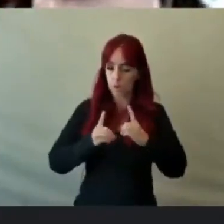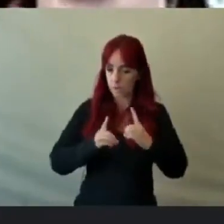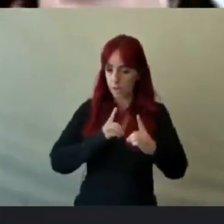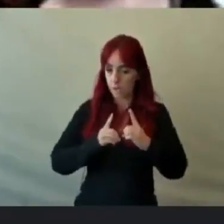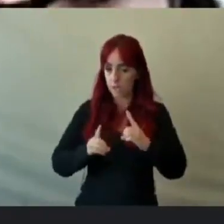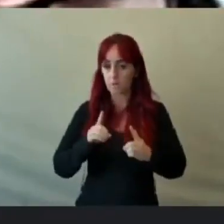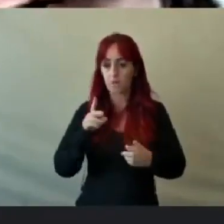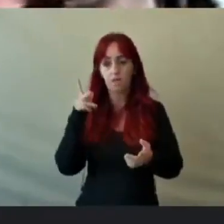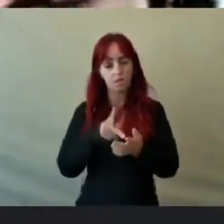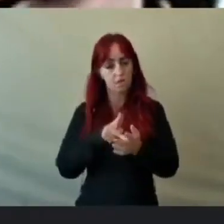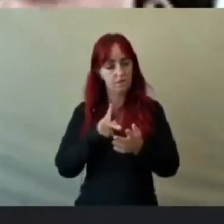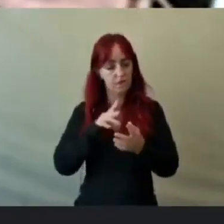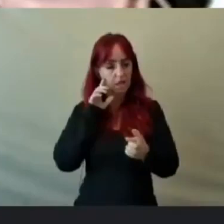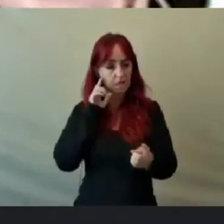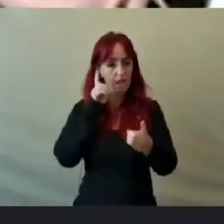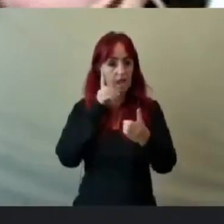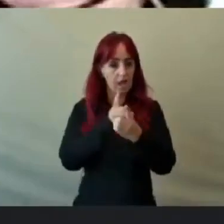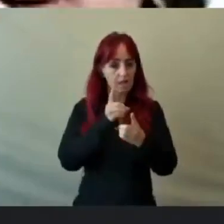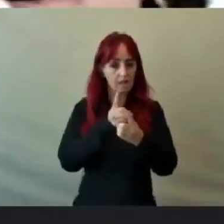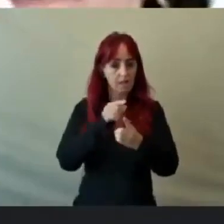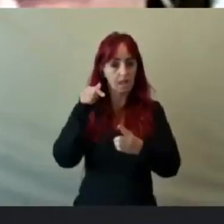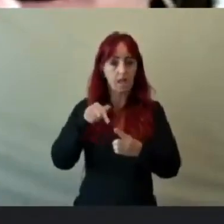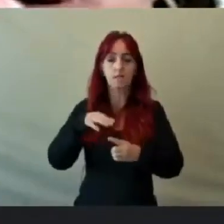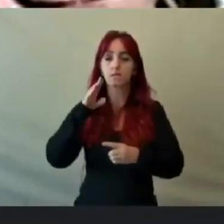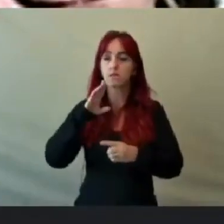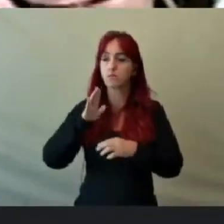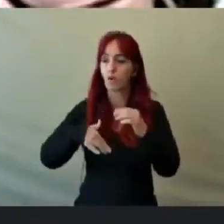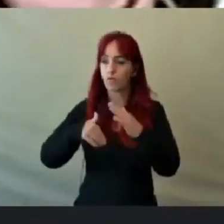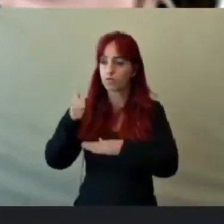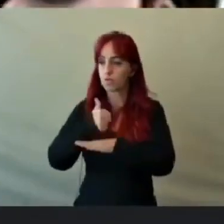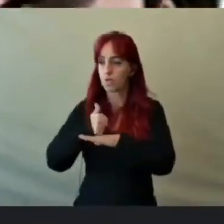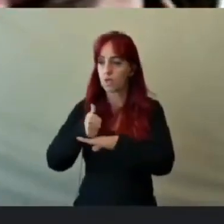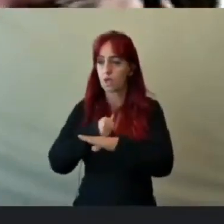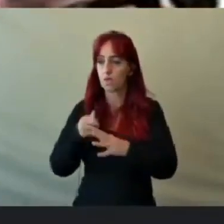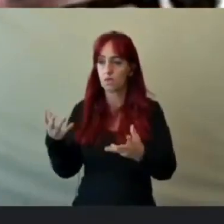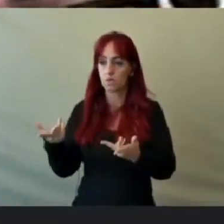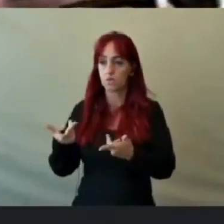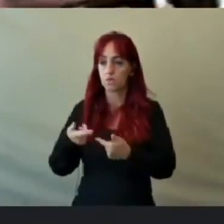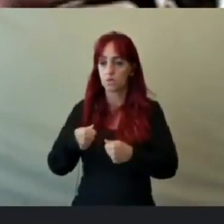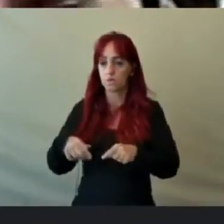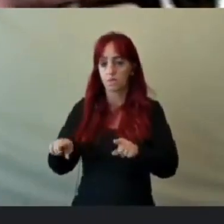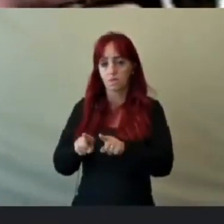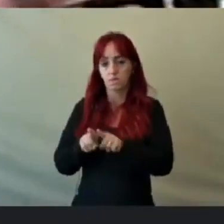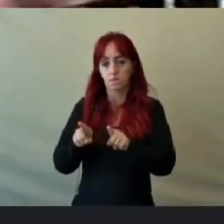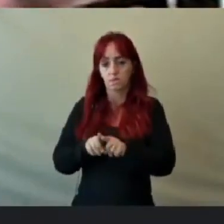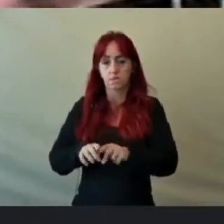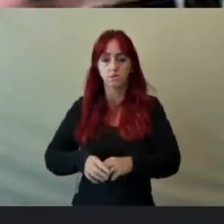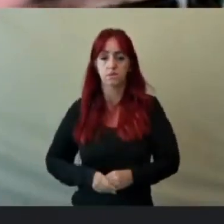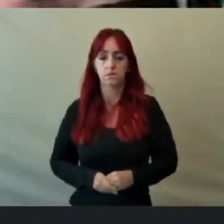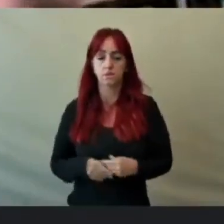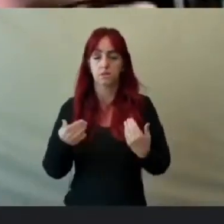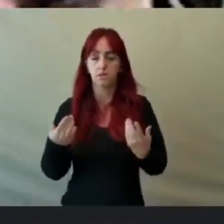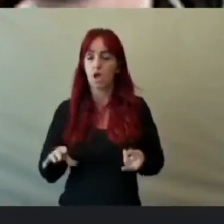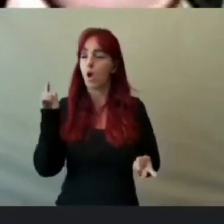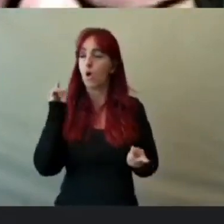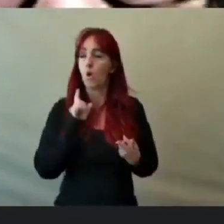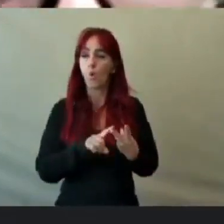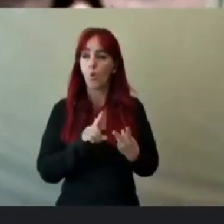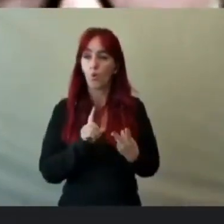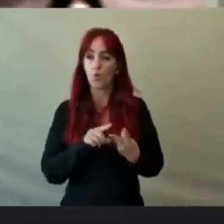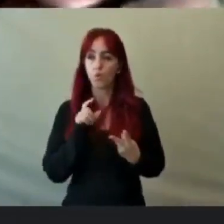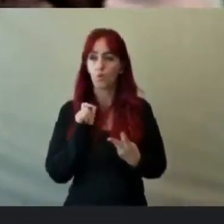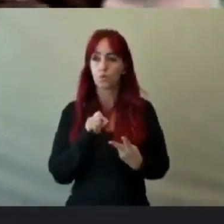profissionais né em relação a qualificação profissional e um outro ponto que a gente trabalha né é